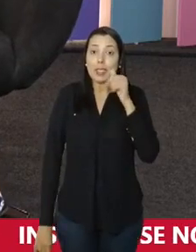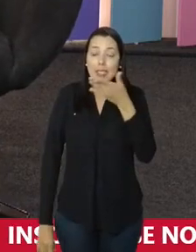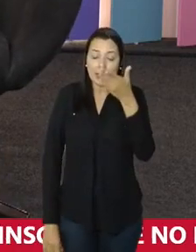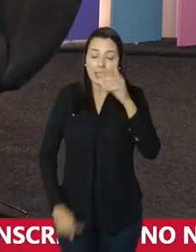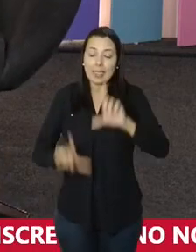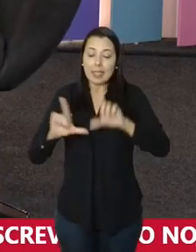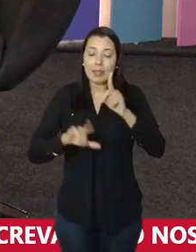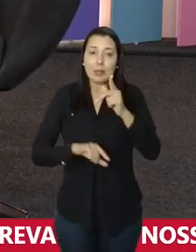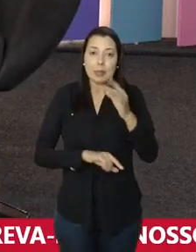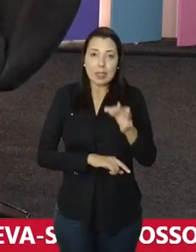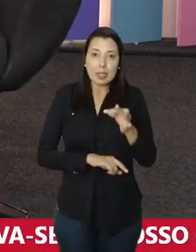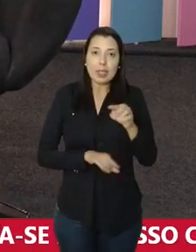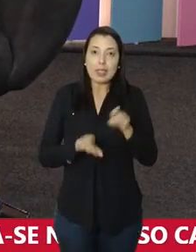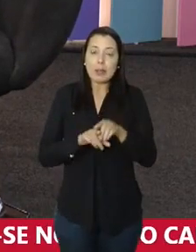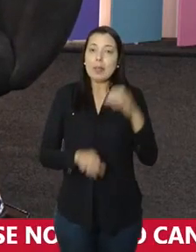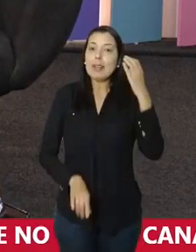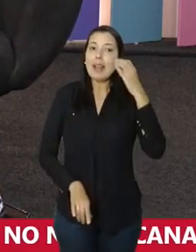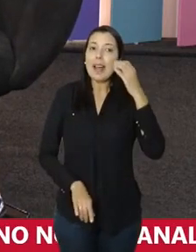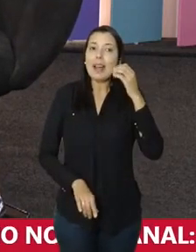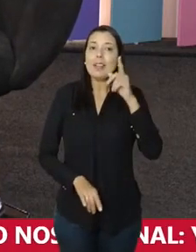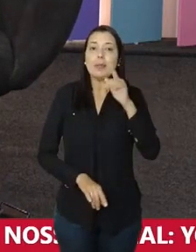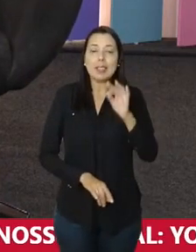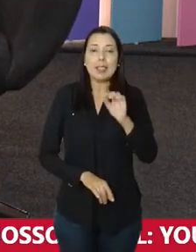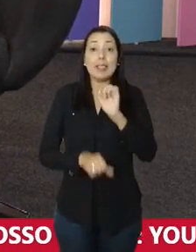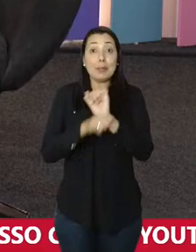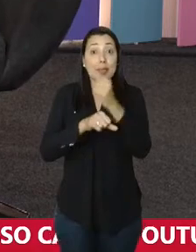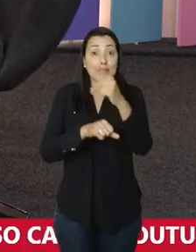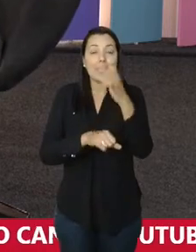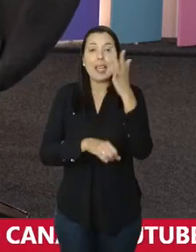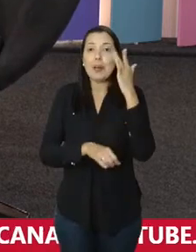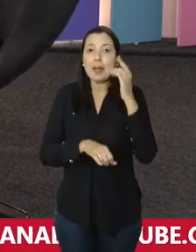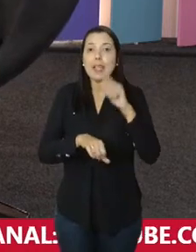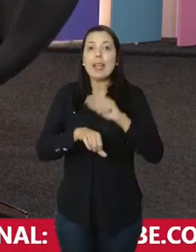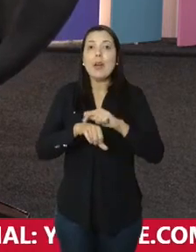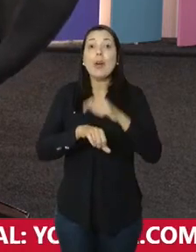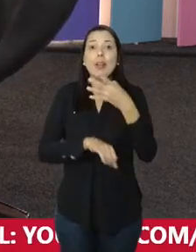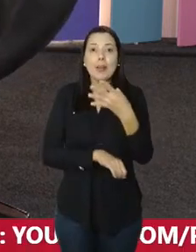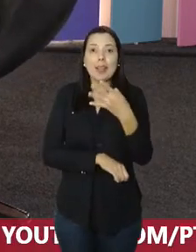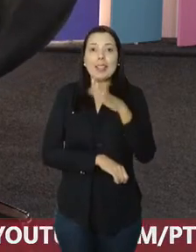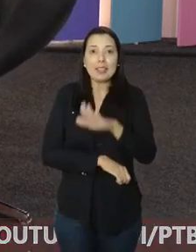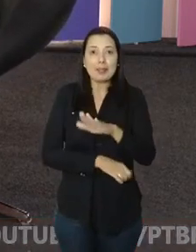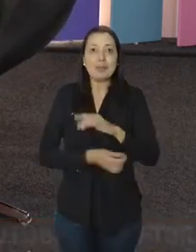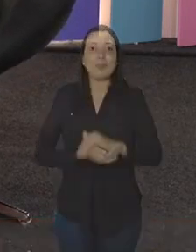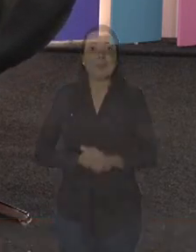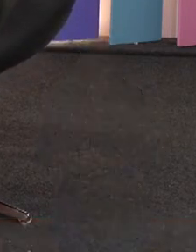aqui na TV PT e na Rádio PT. Eu espero você amanhã às 4 da tarde.